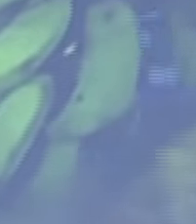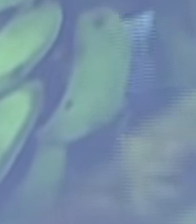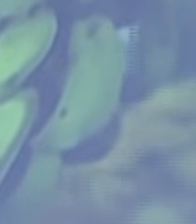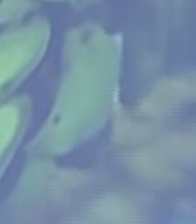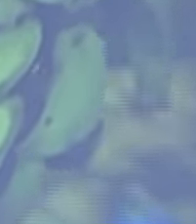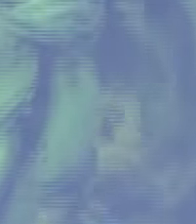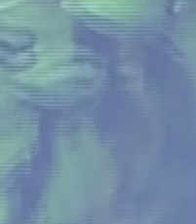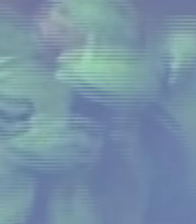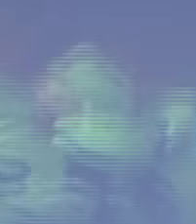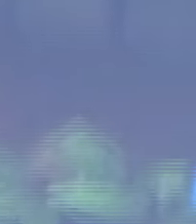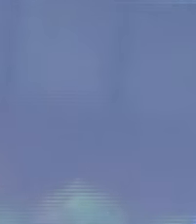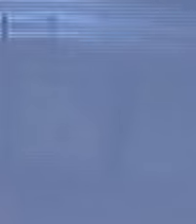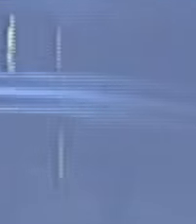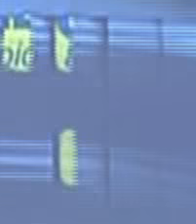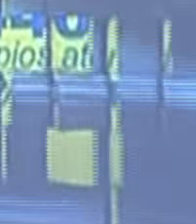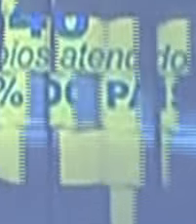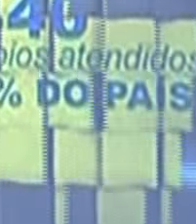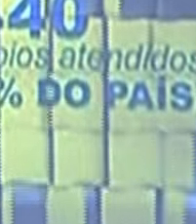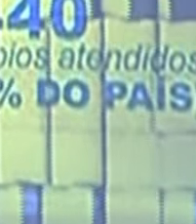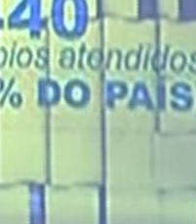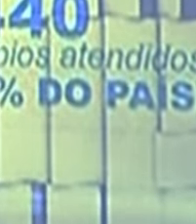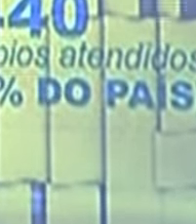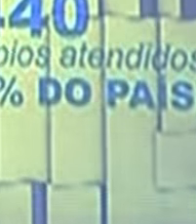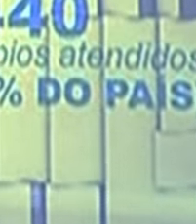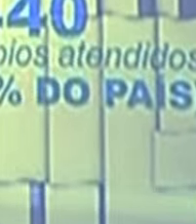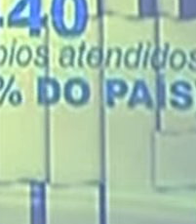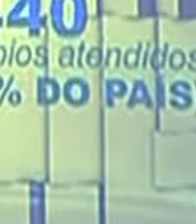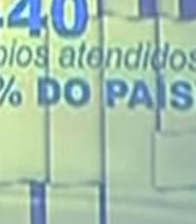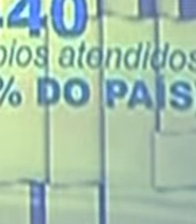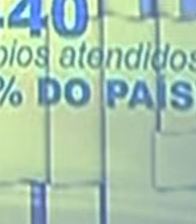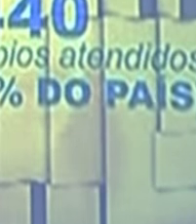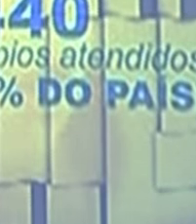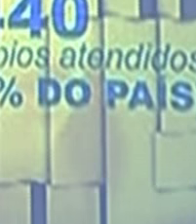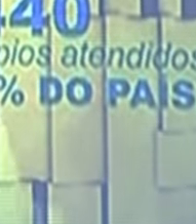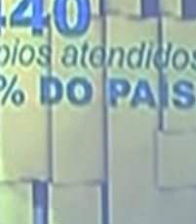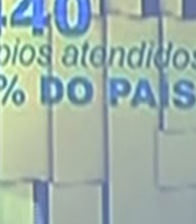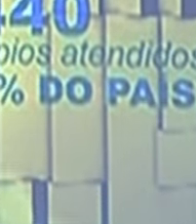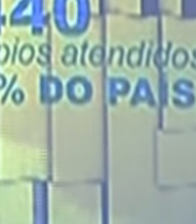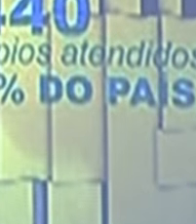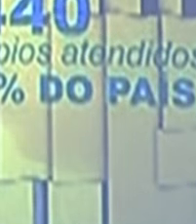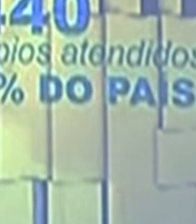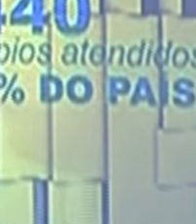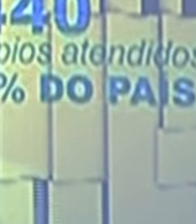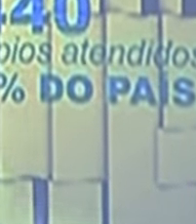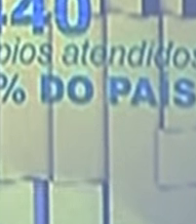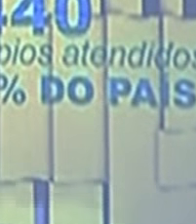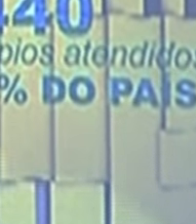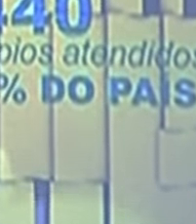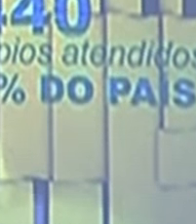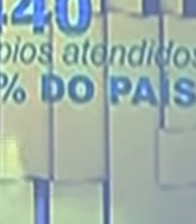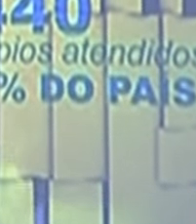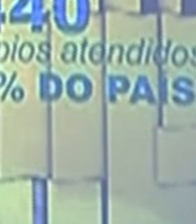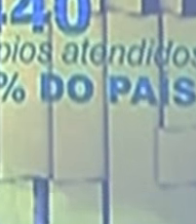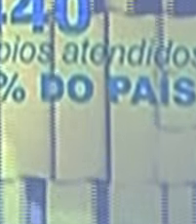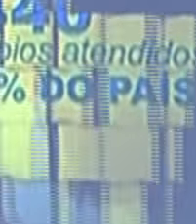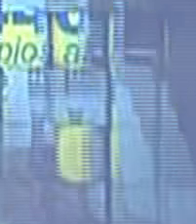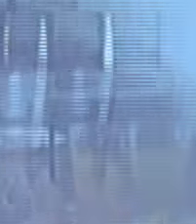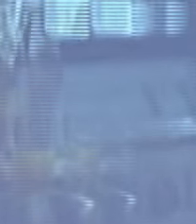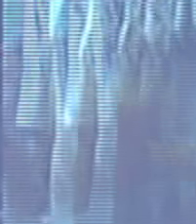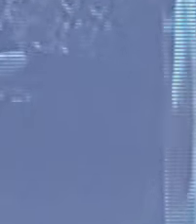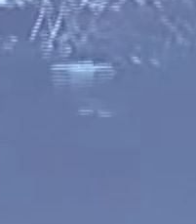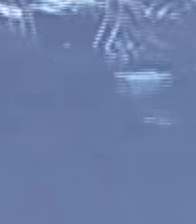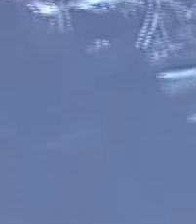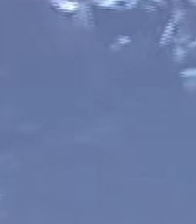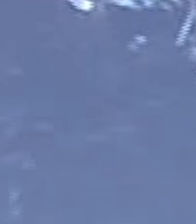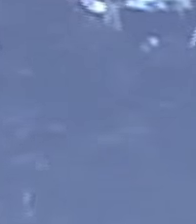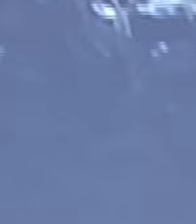e renda, estimulando a economia. É bom para cada um dos brasileiros, que vem alimentos de qualidade chegar à sua